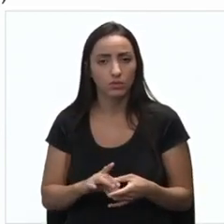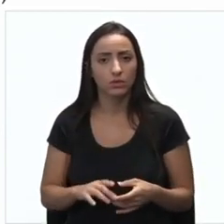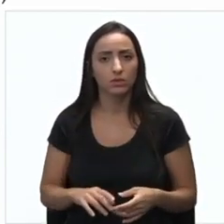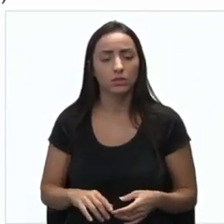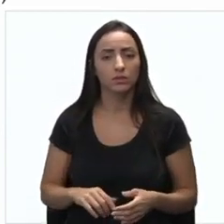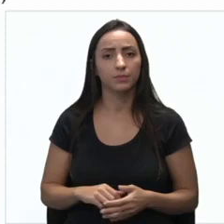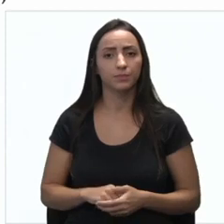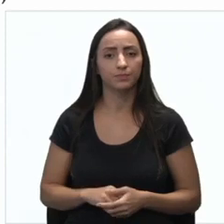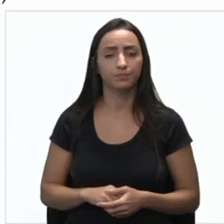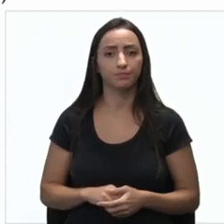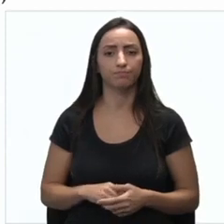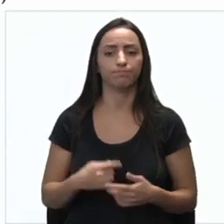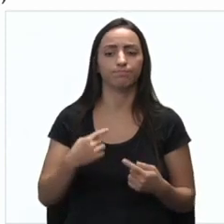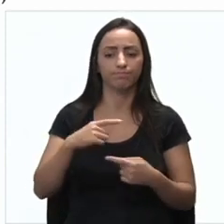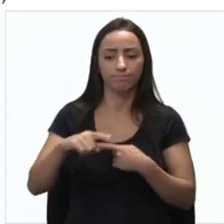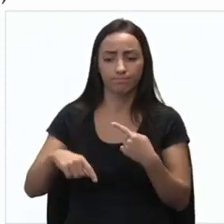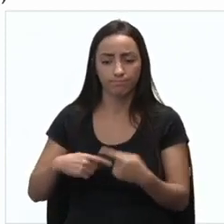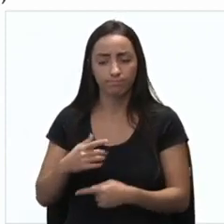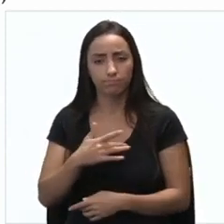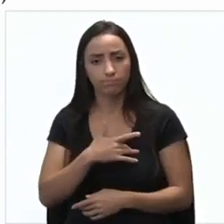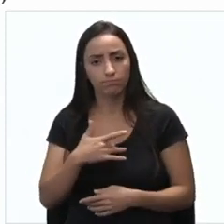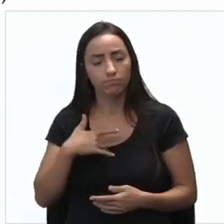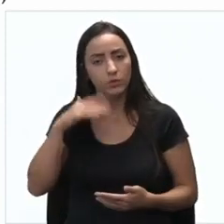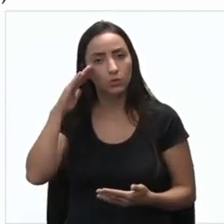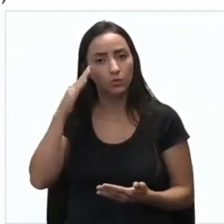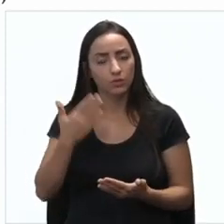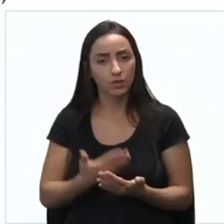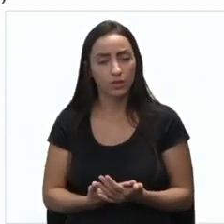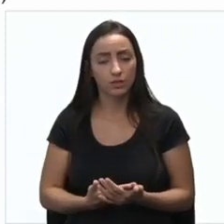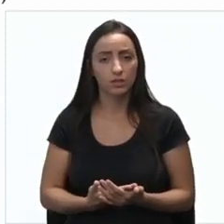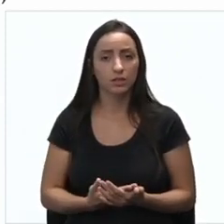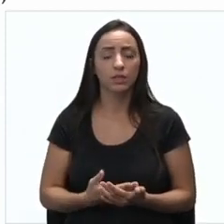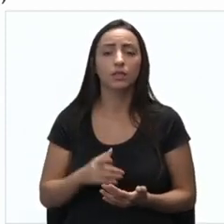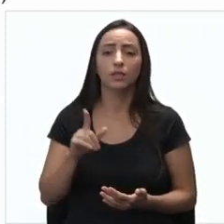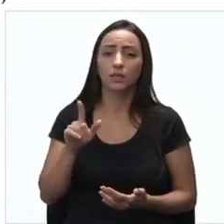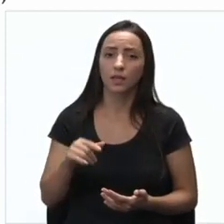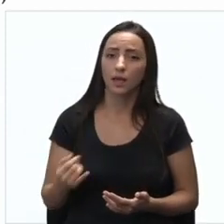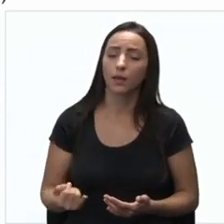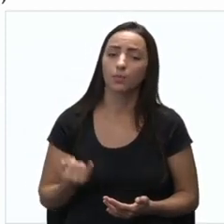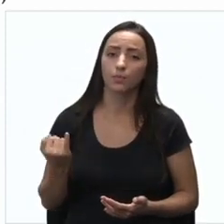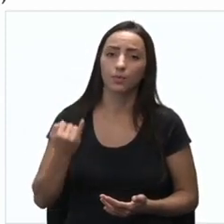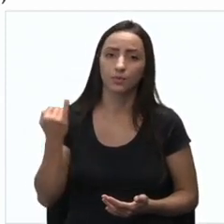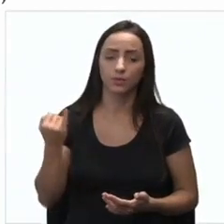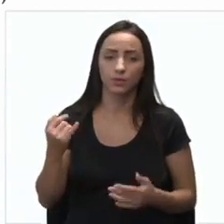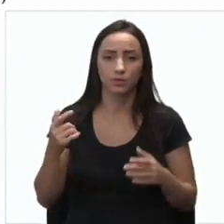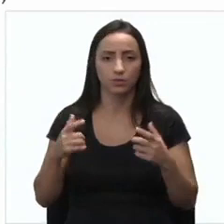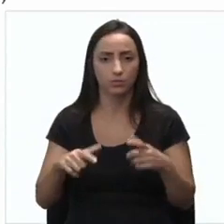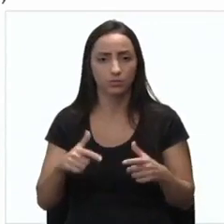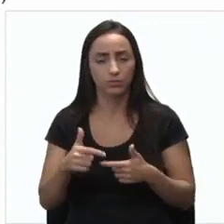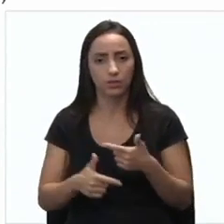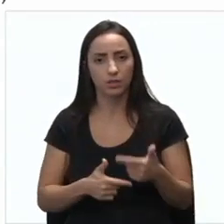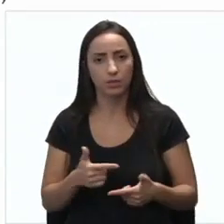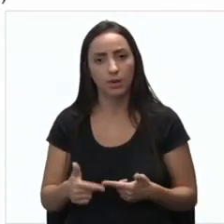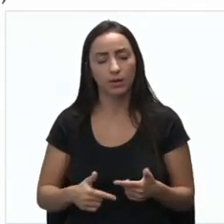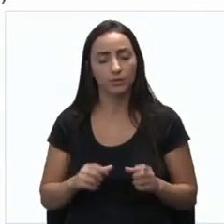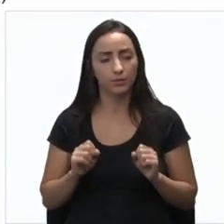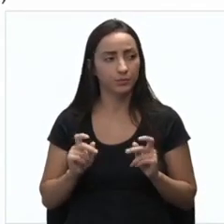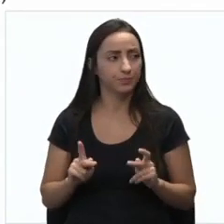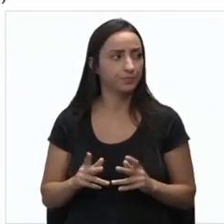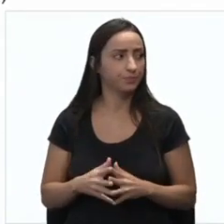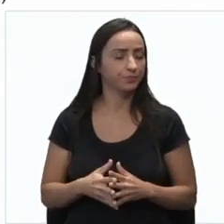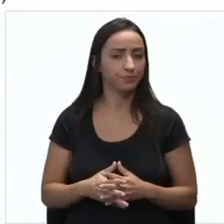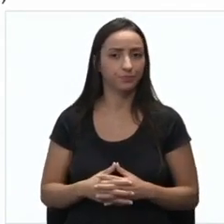a relação saudável e de confiança, que é fundamental no ambiente de trabalho, não é